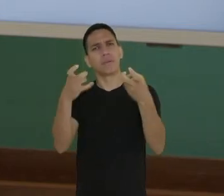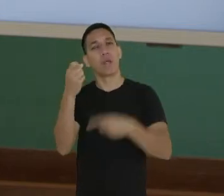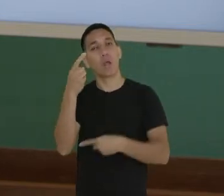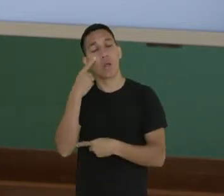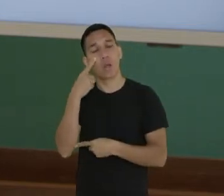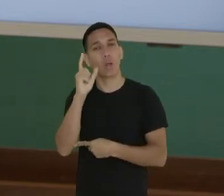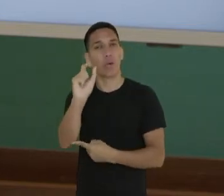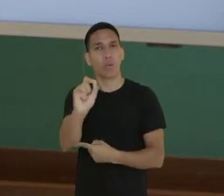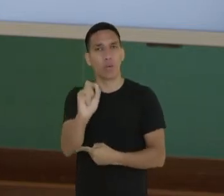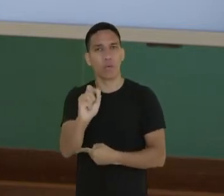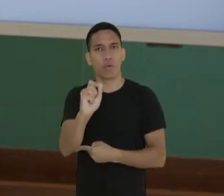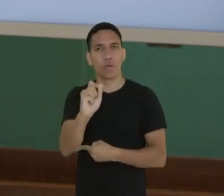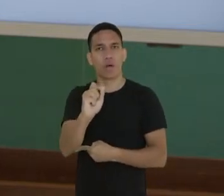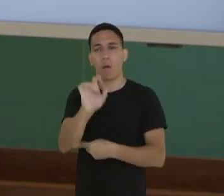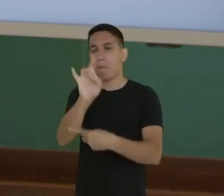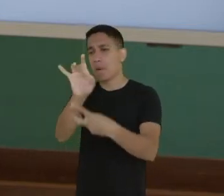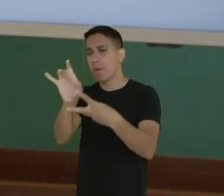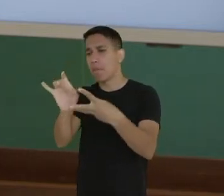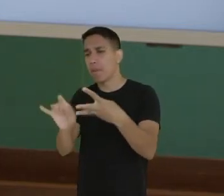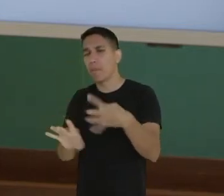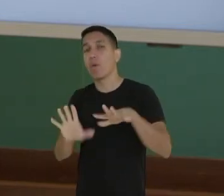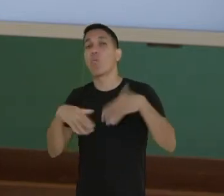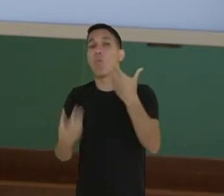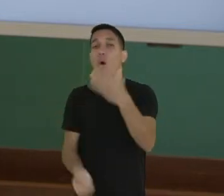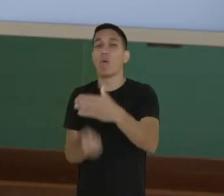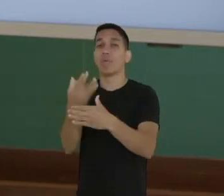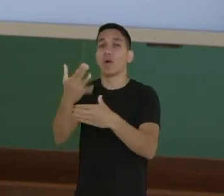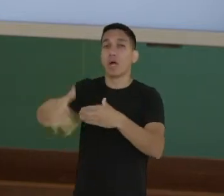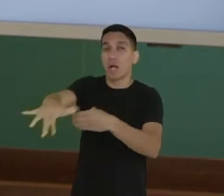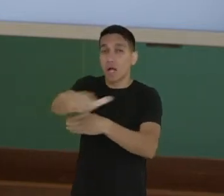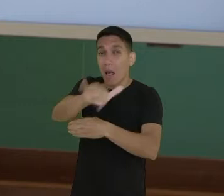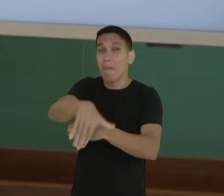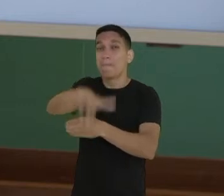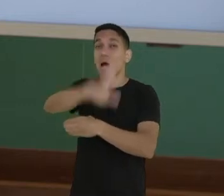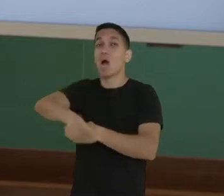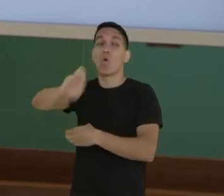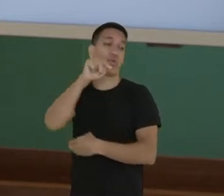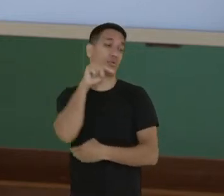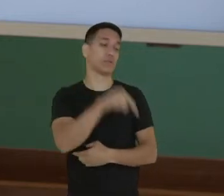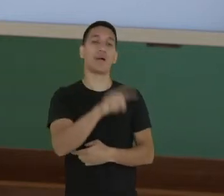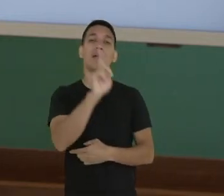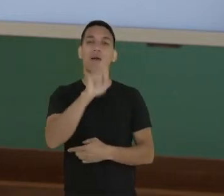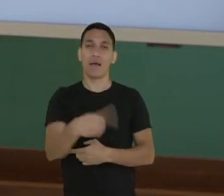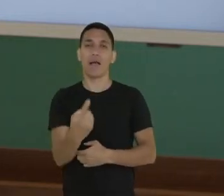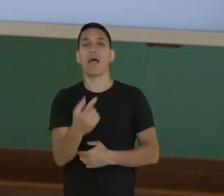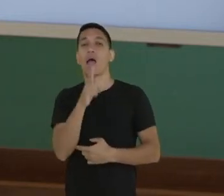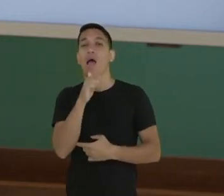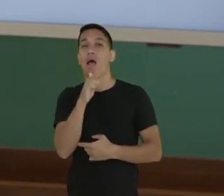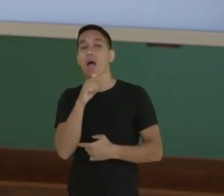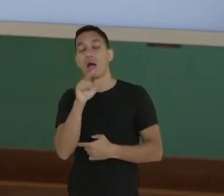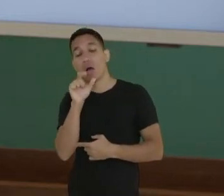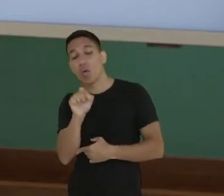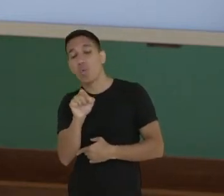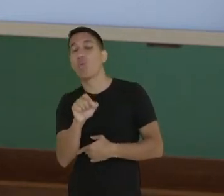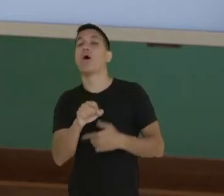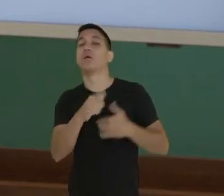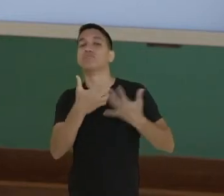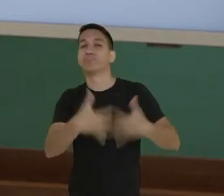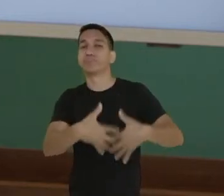que dentre das fontes de energias renováveis, a que mais é utilizada é a hidráulica, ou seja, utilizar a